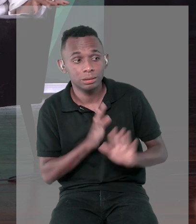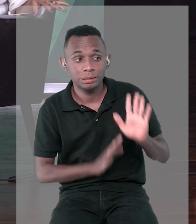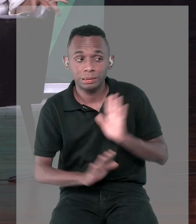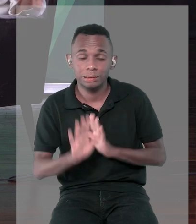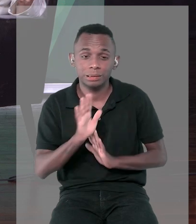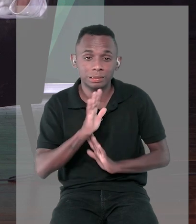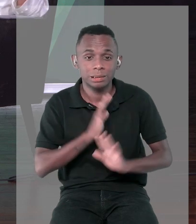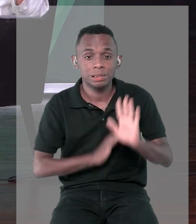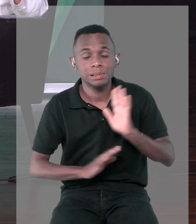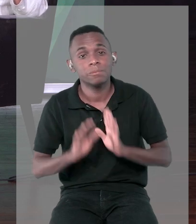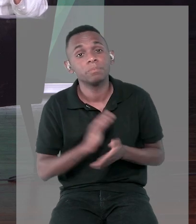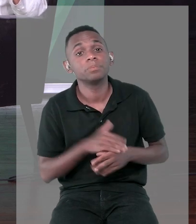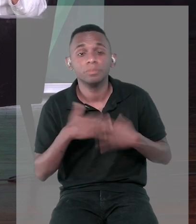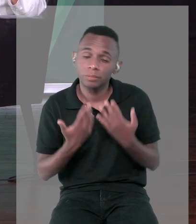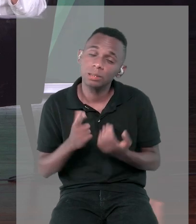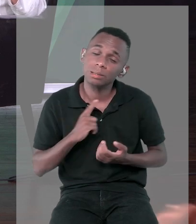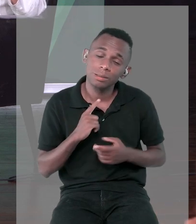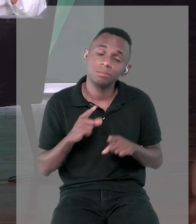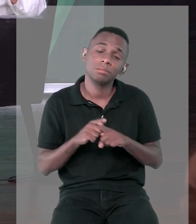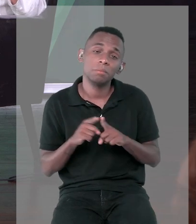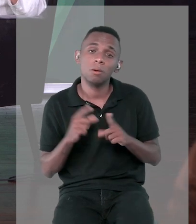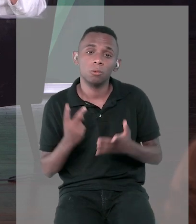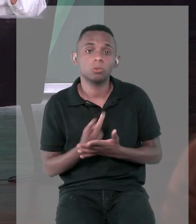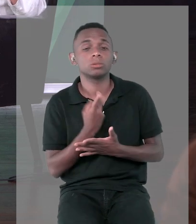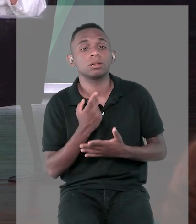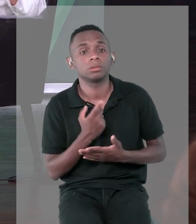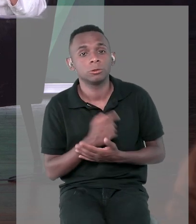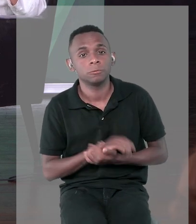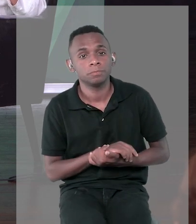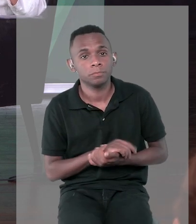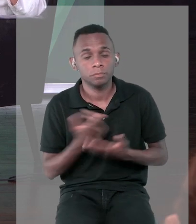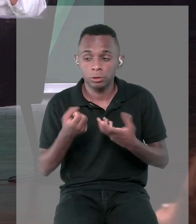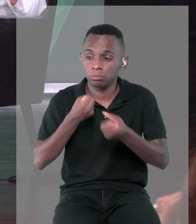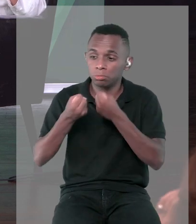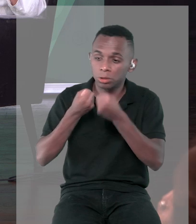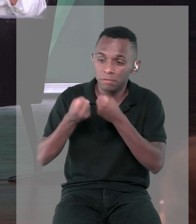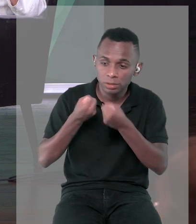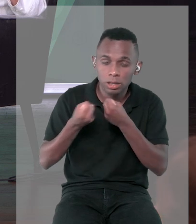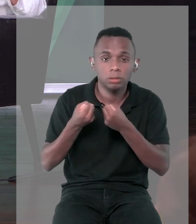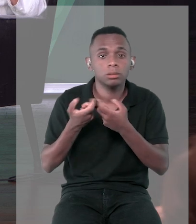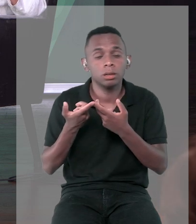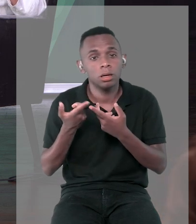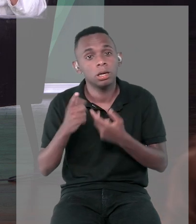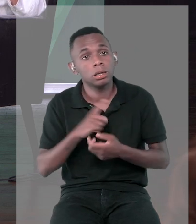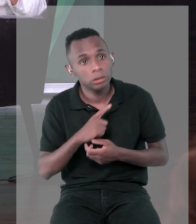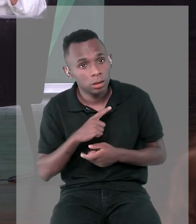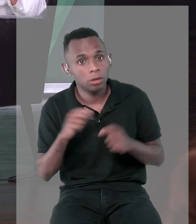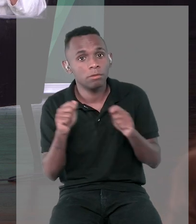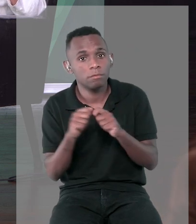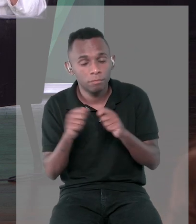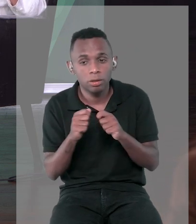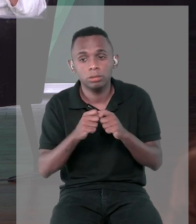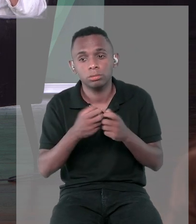pisando em ovos, sabe? Então, tem isso também, quer dizer, o fato dos entrevistados, né, terem